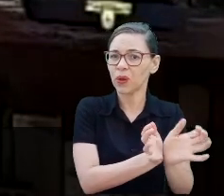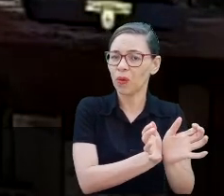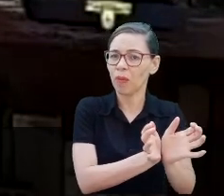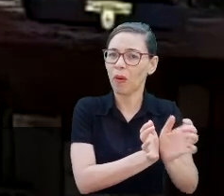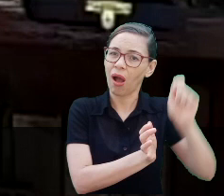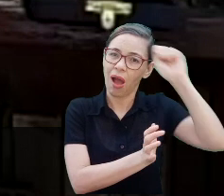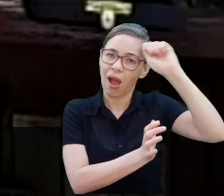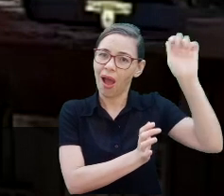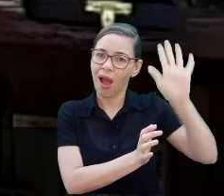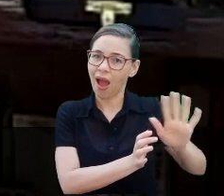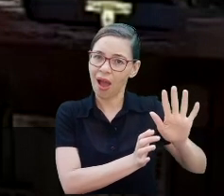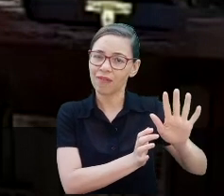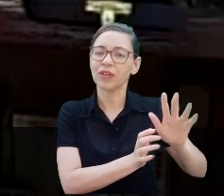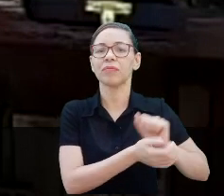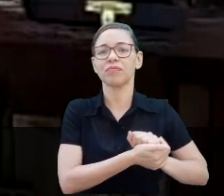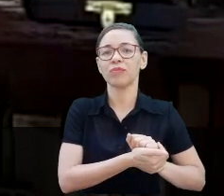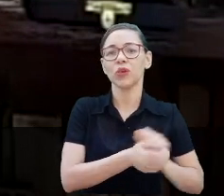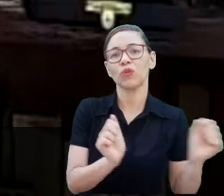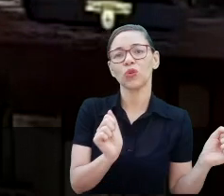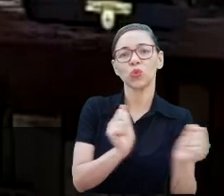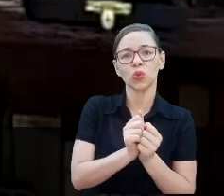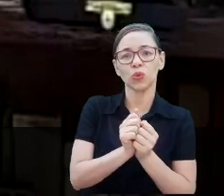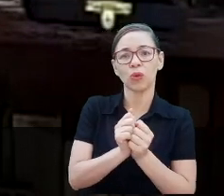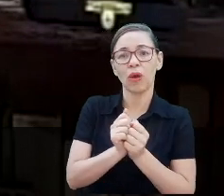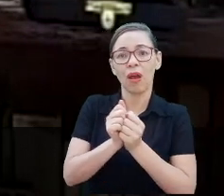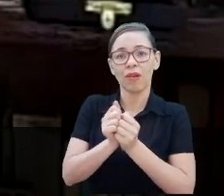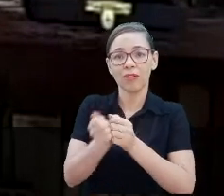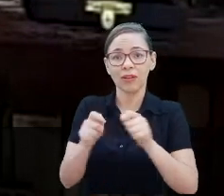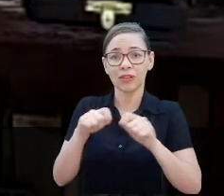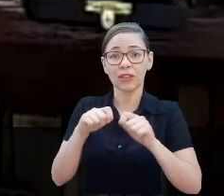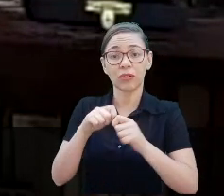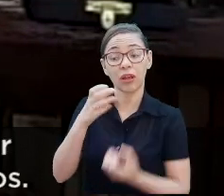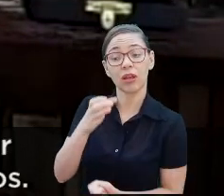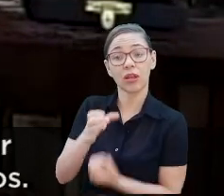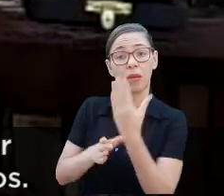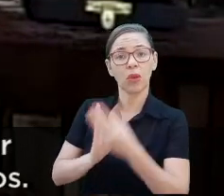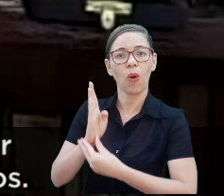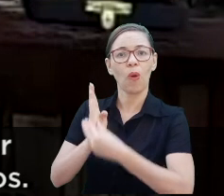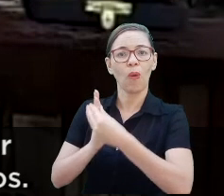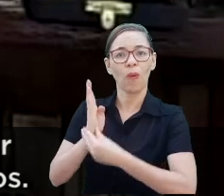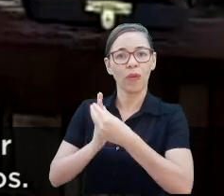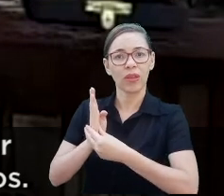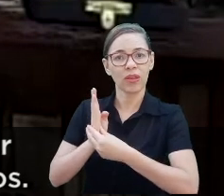focado mais no público africano, pela Escolar Editora, que é uma editora de Lisboa, de Portugal, sobre